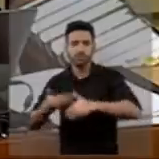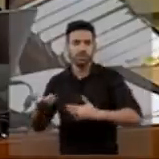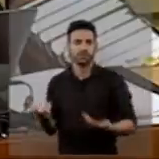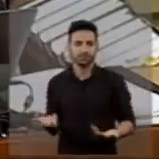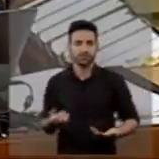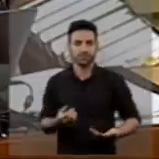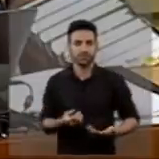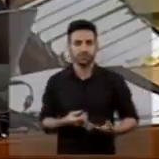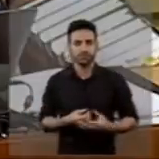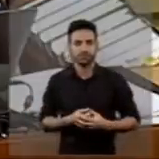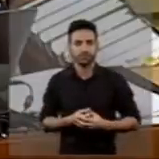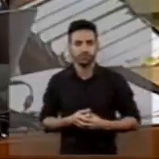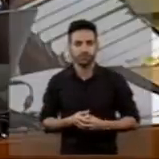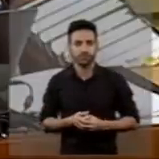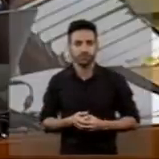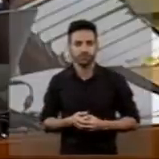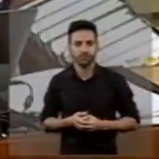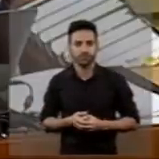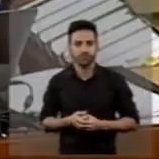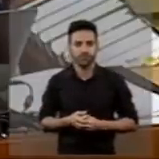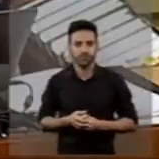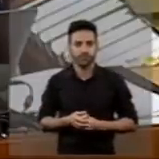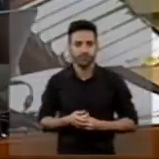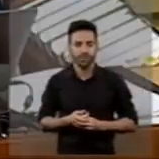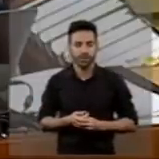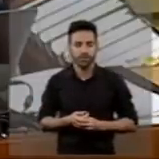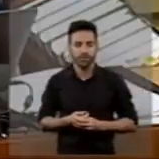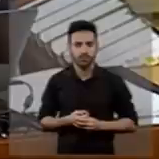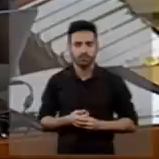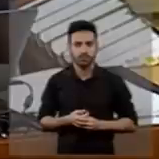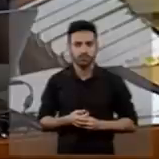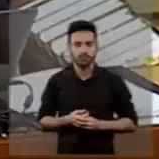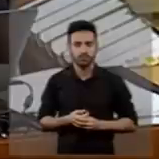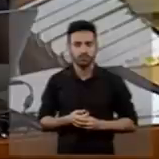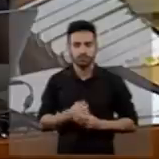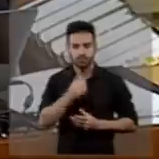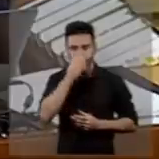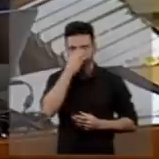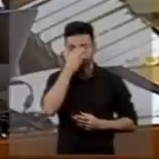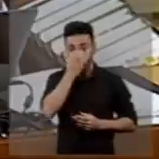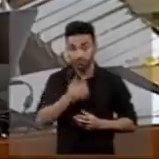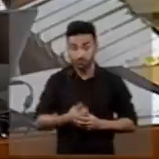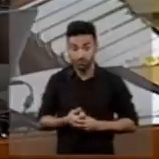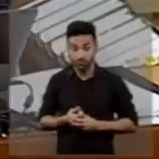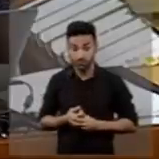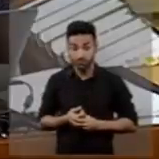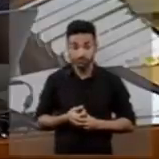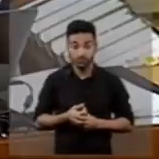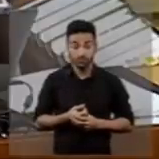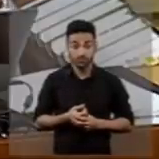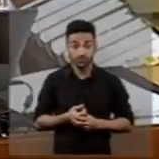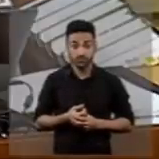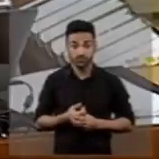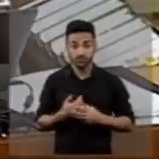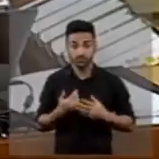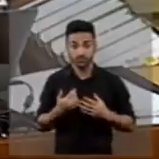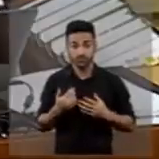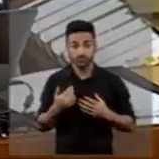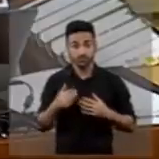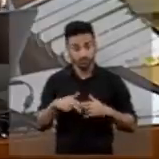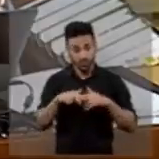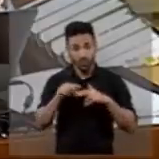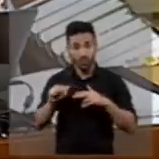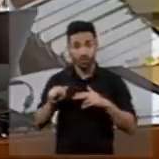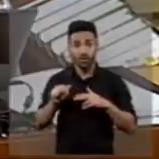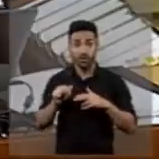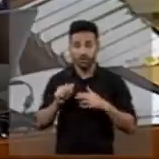administrativo. Inclusive, inquinando o ato fechou as atividades ou que cassou o registro